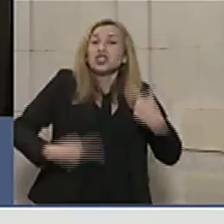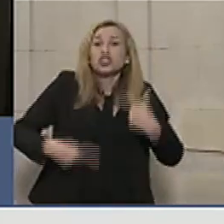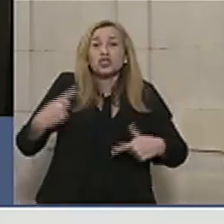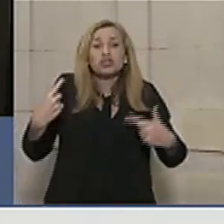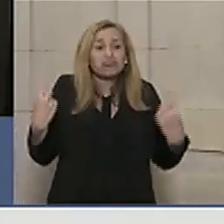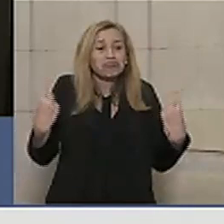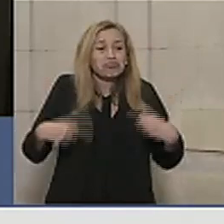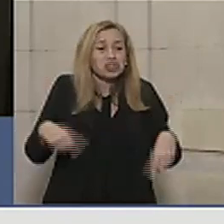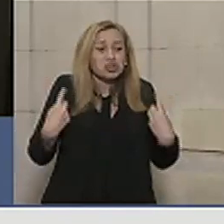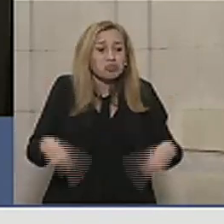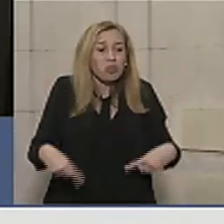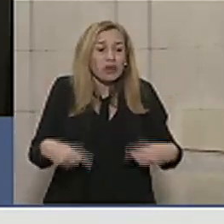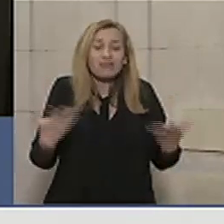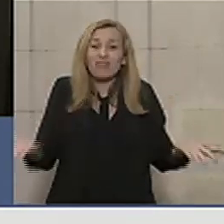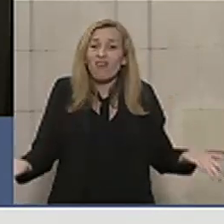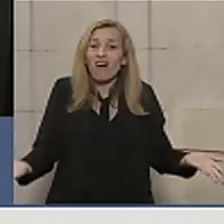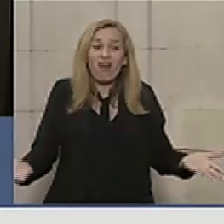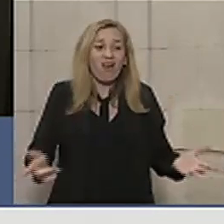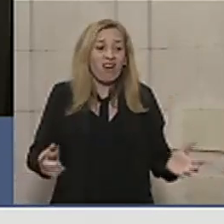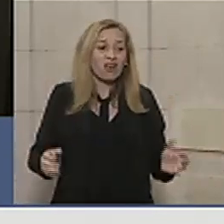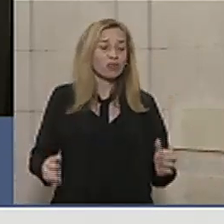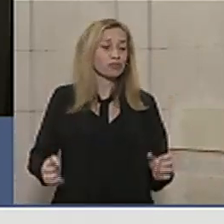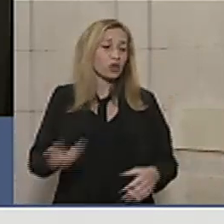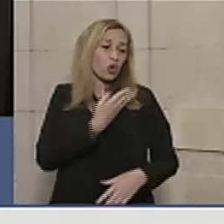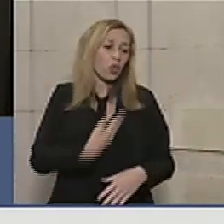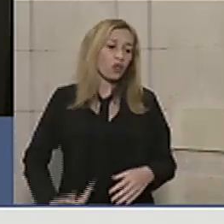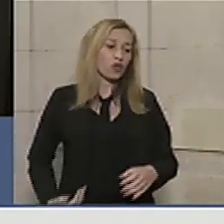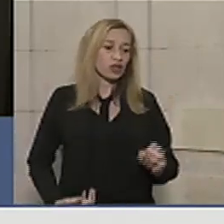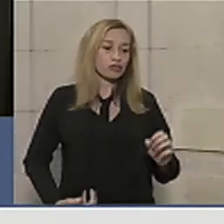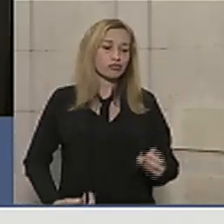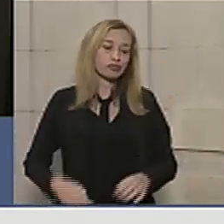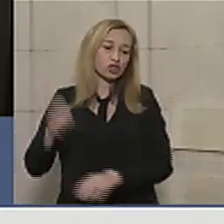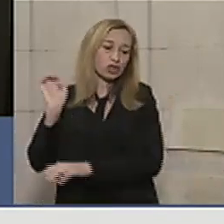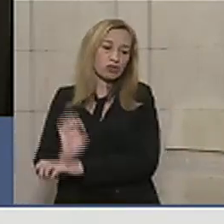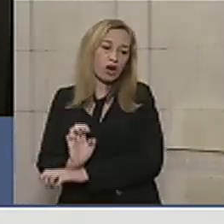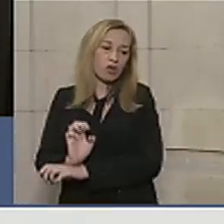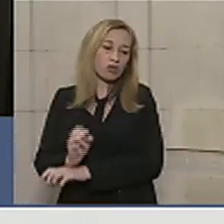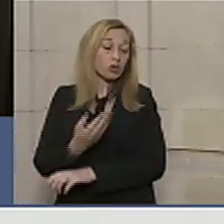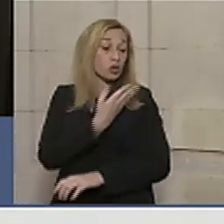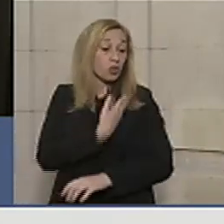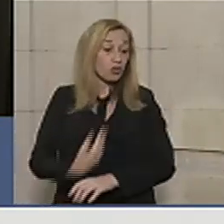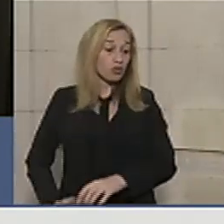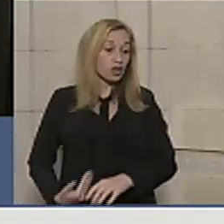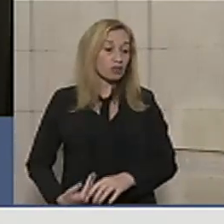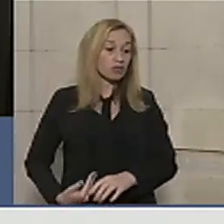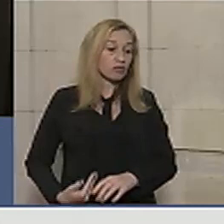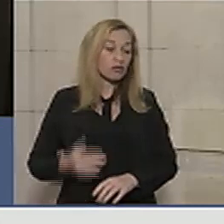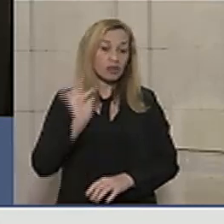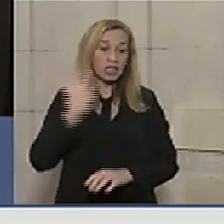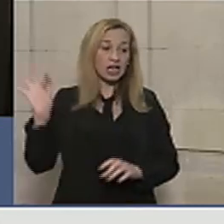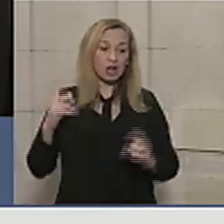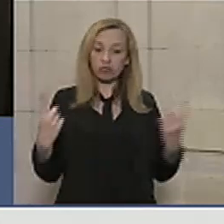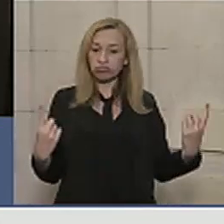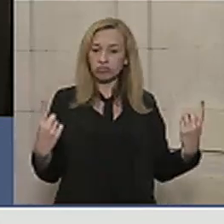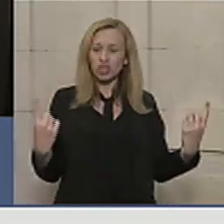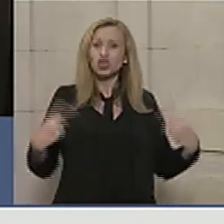razão, né, entre o governo estadual e o governo federal. Então, enquanto essa questão do arco metropolitano, que